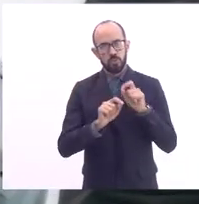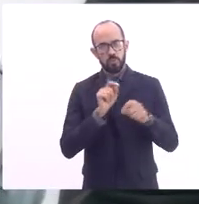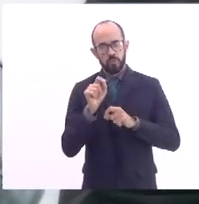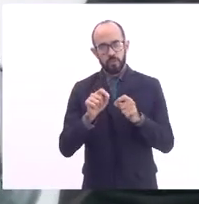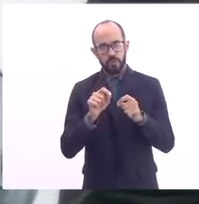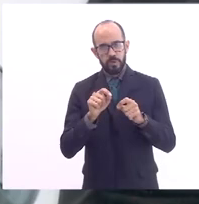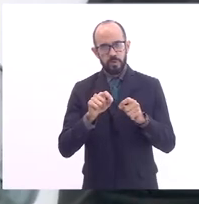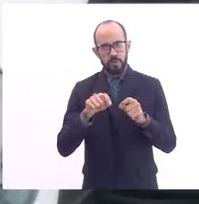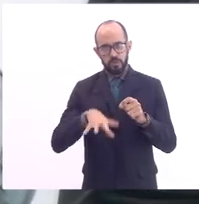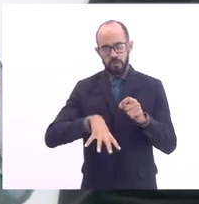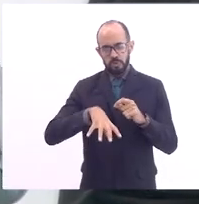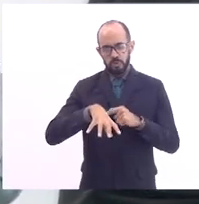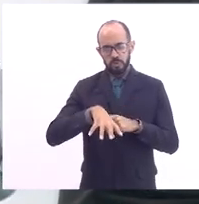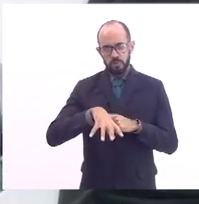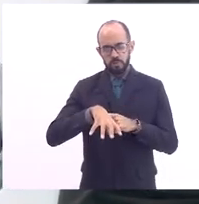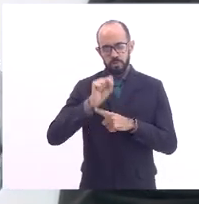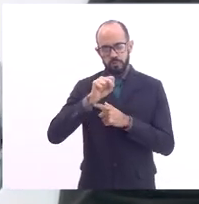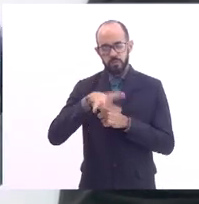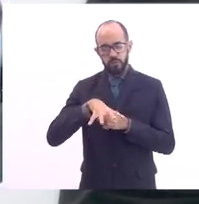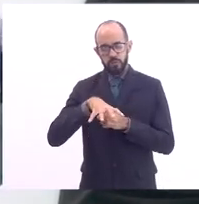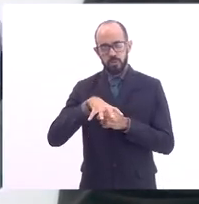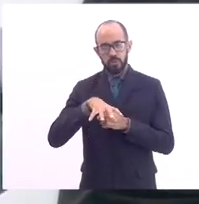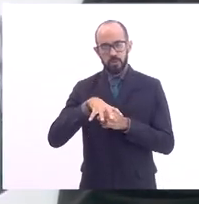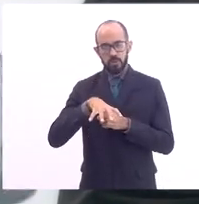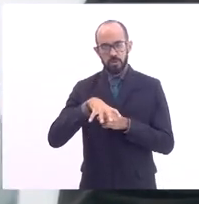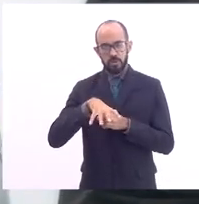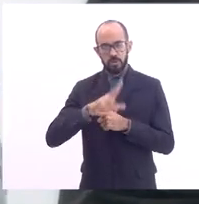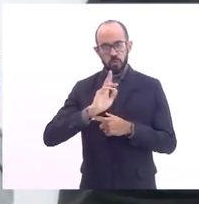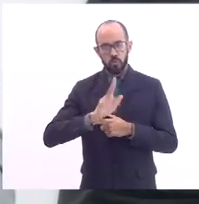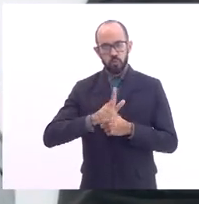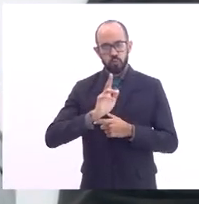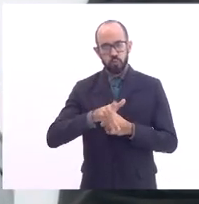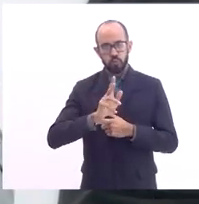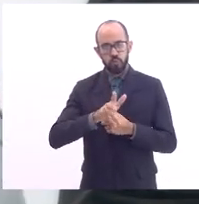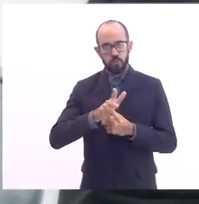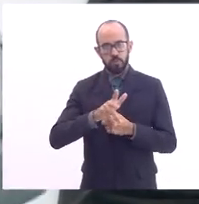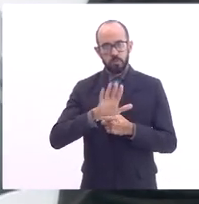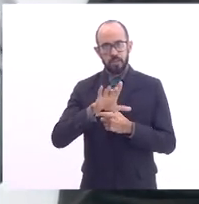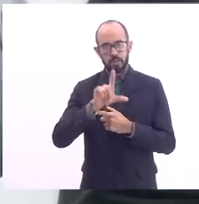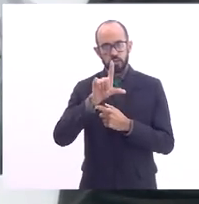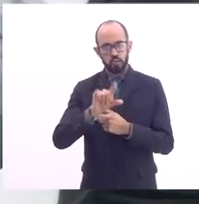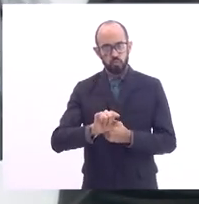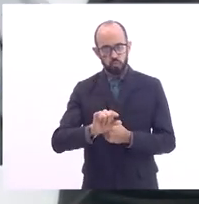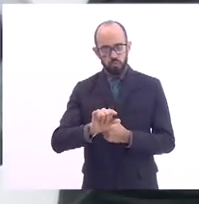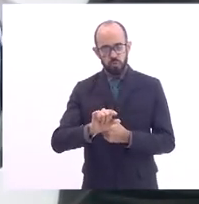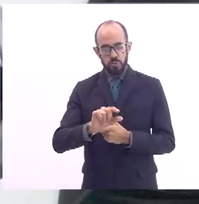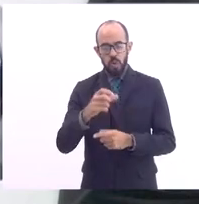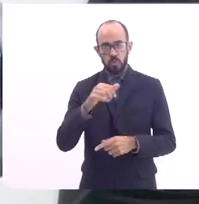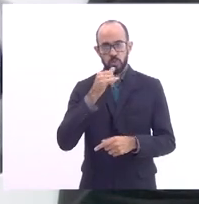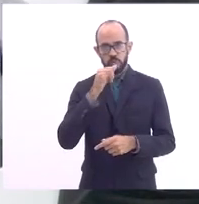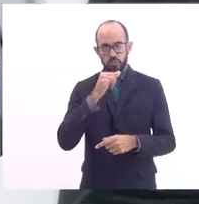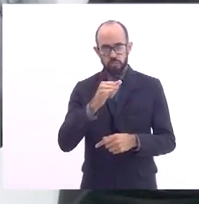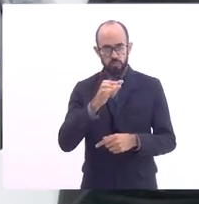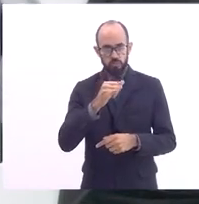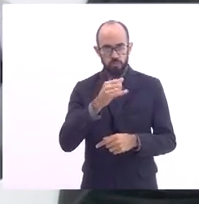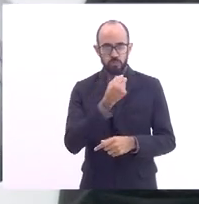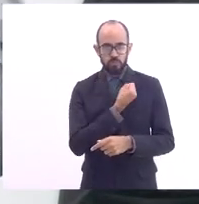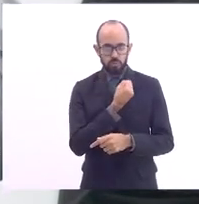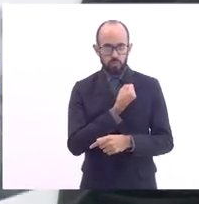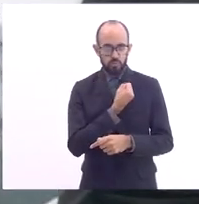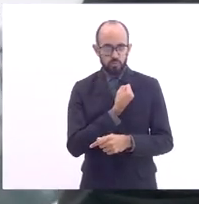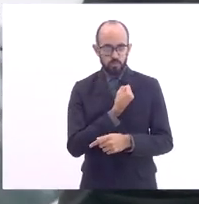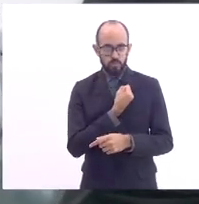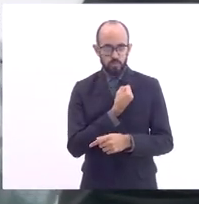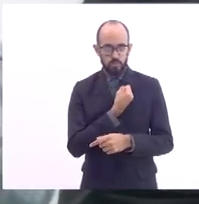quanto maior a queda, melhor, entendendo dessa forma, a queda dos indicadores de energia. Ano após ano, a duração e